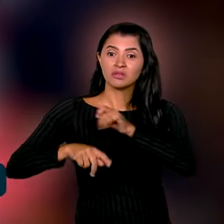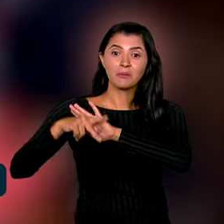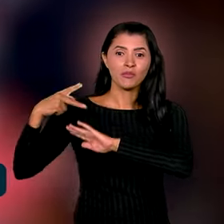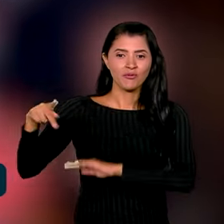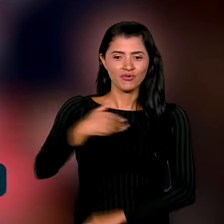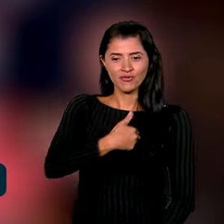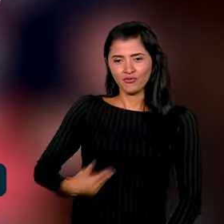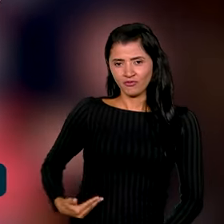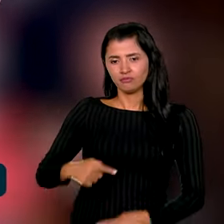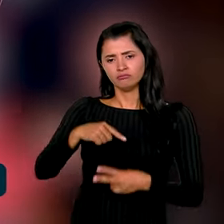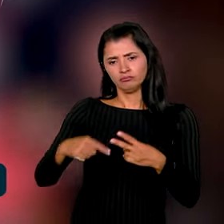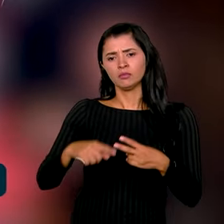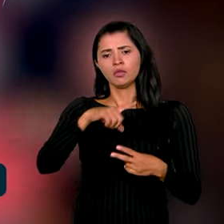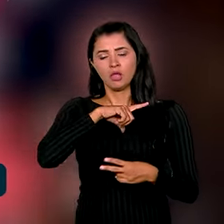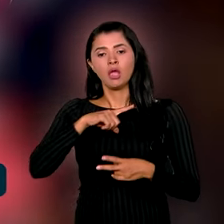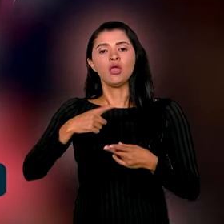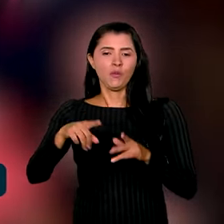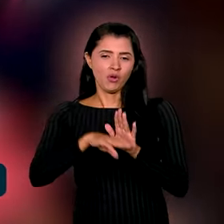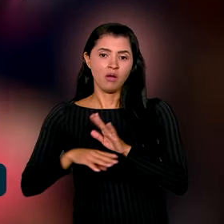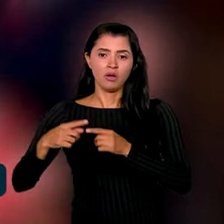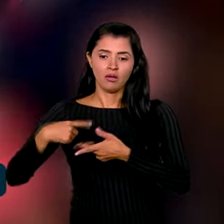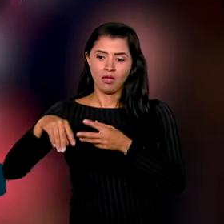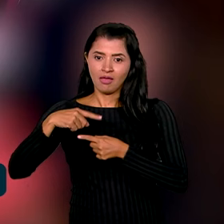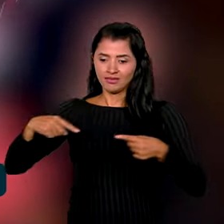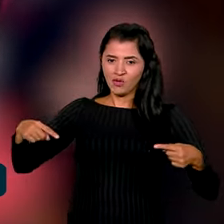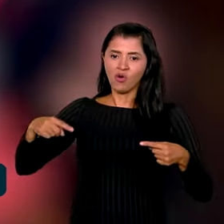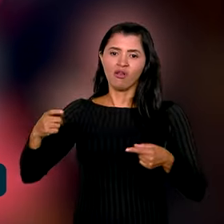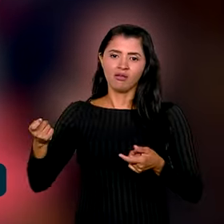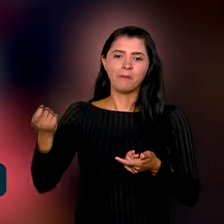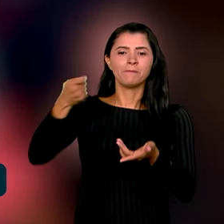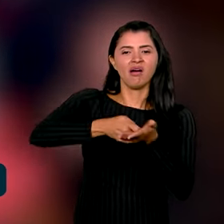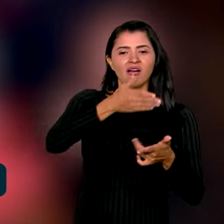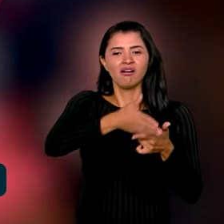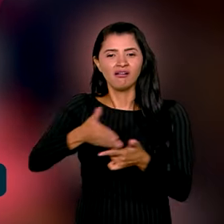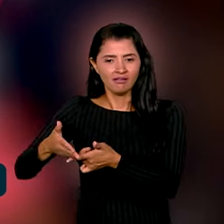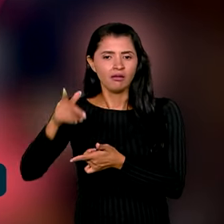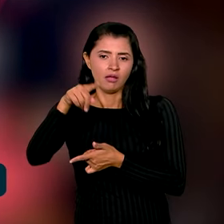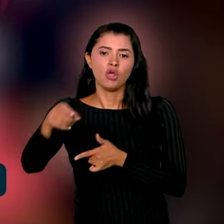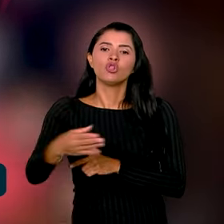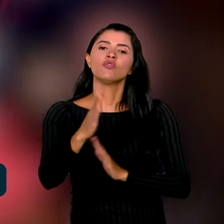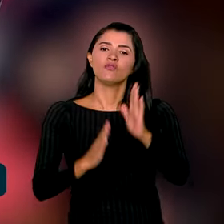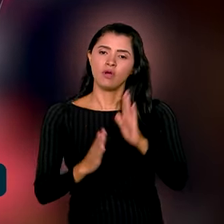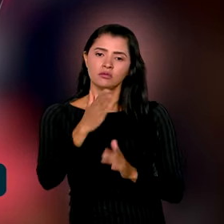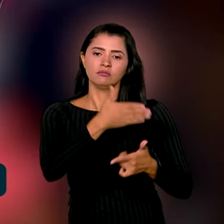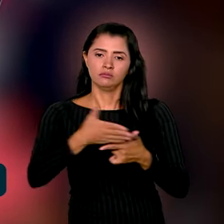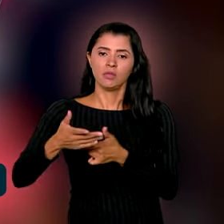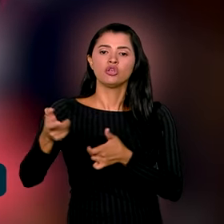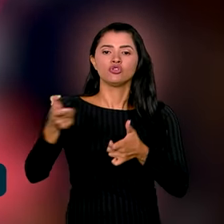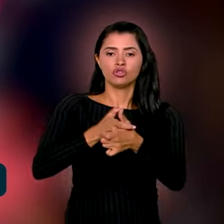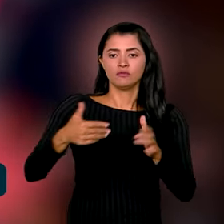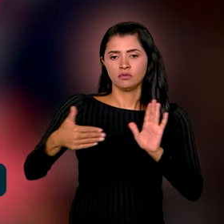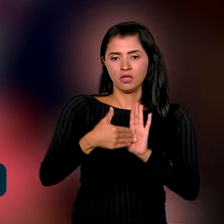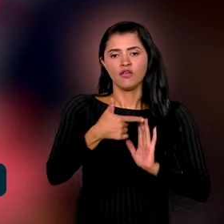governo, entre elas o Desenrola Brasil, que começou esta semana uma nova fase de parcelamento para dívidas de